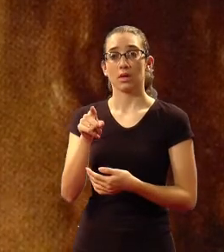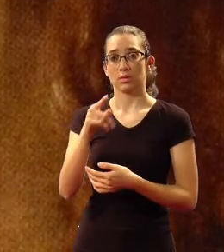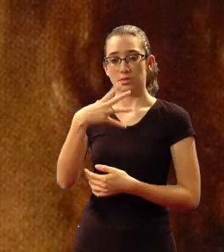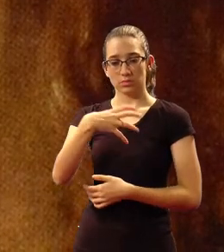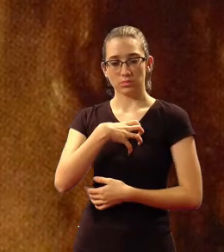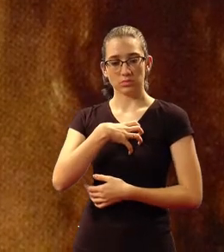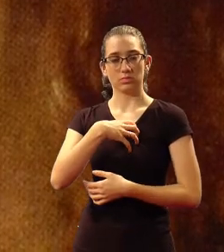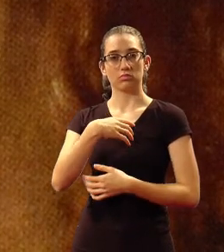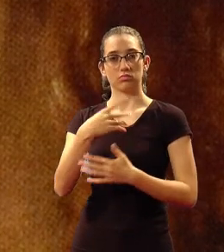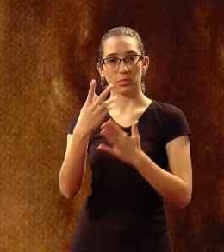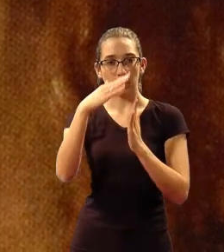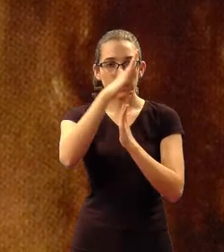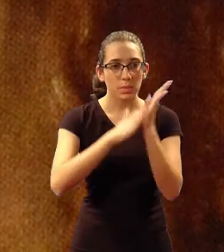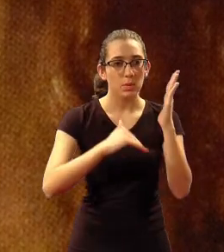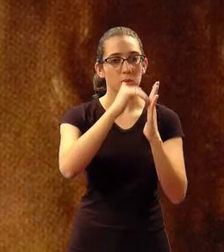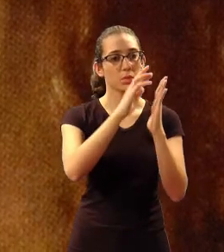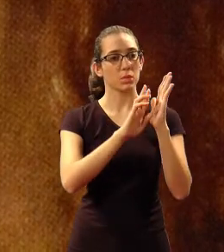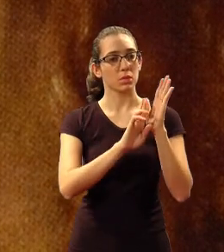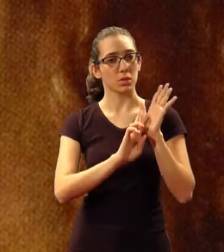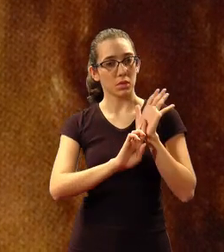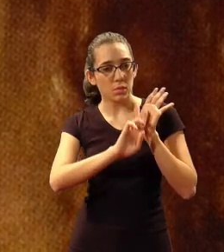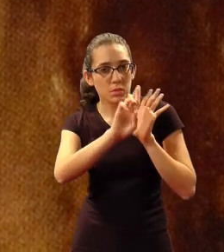Essa representação